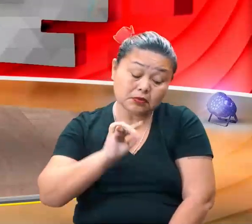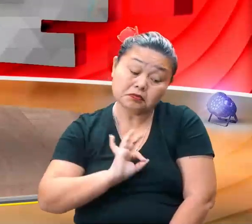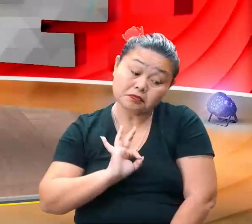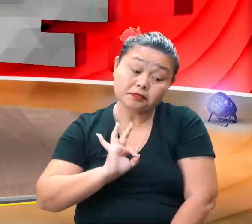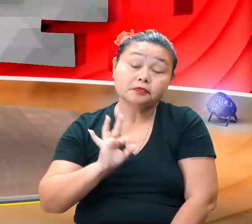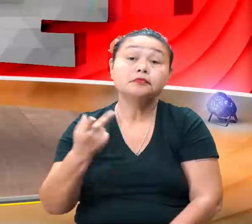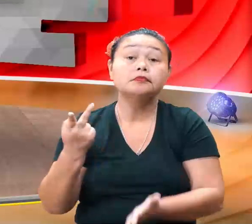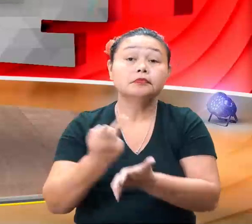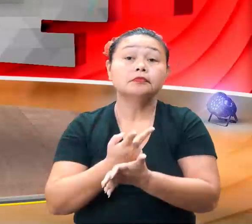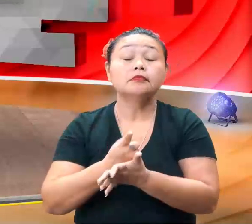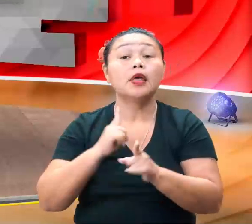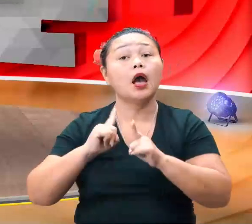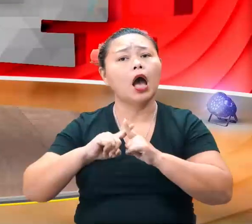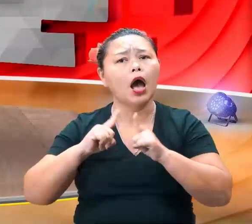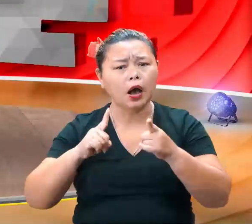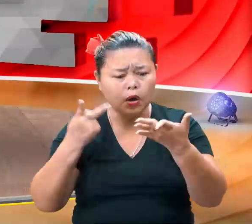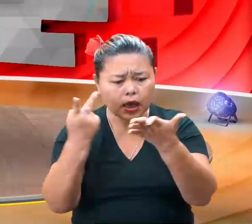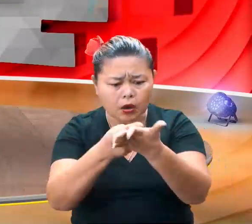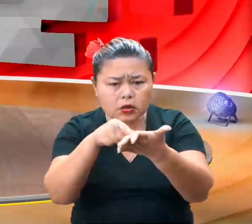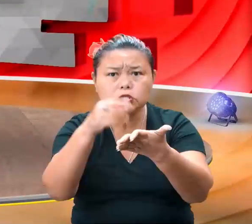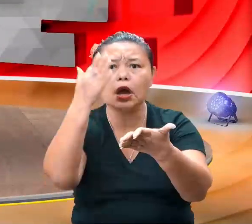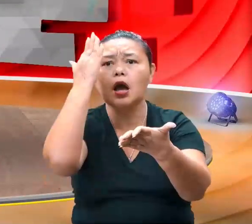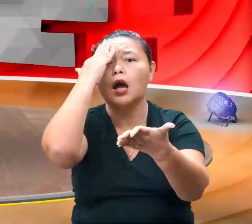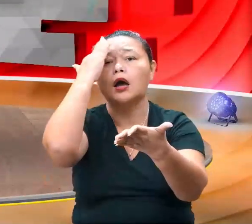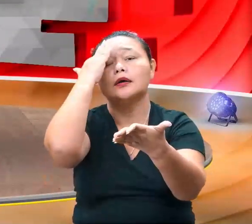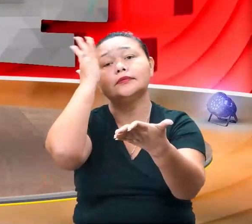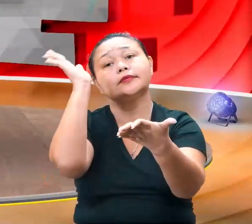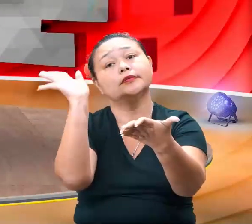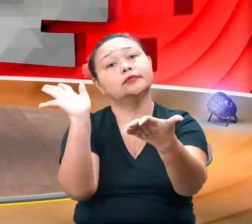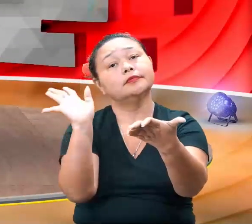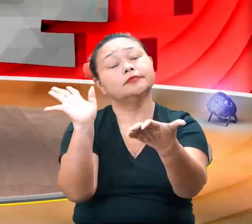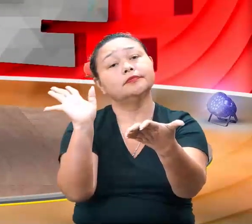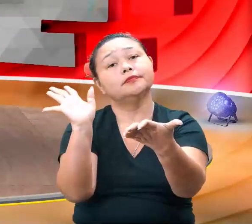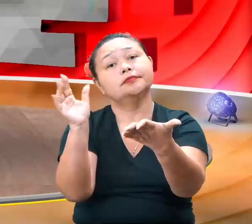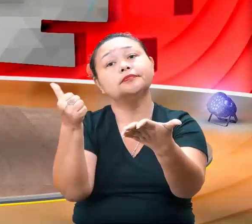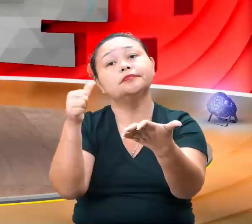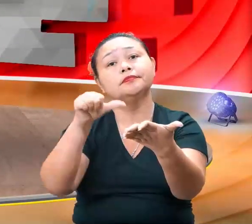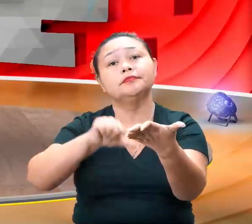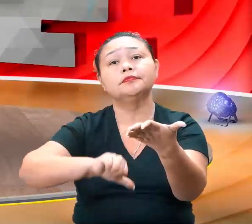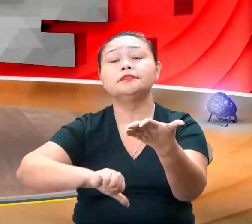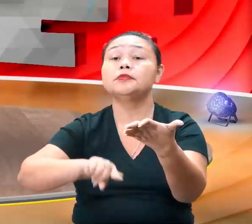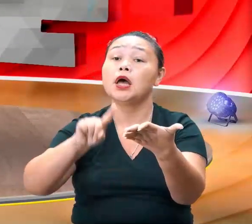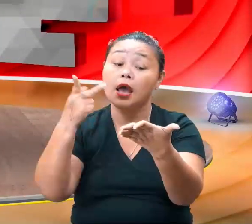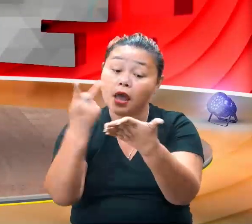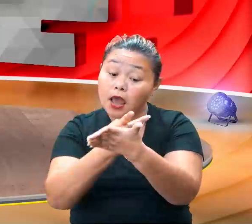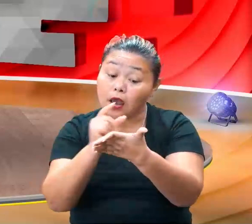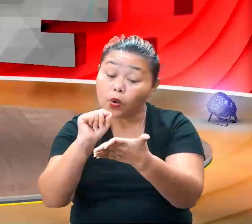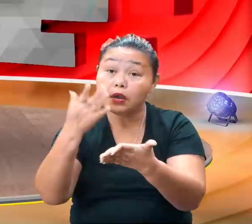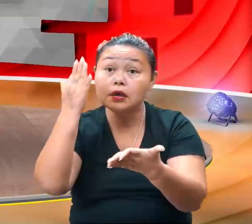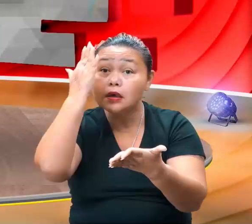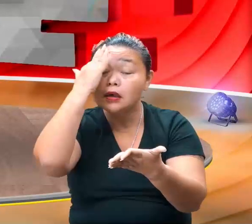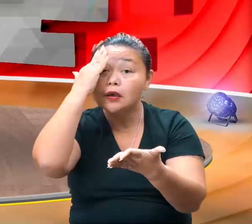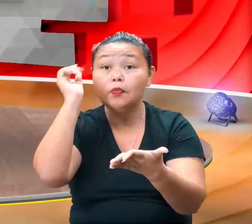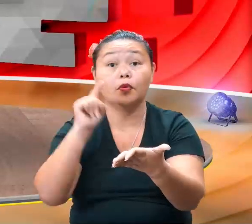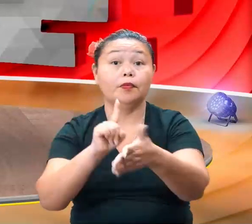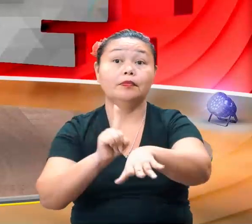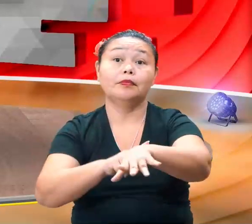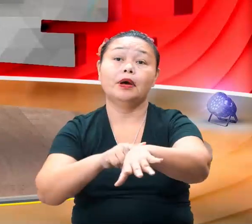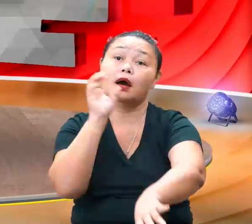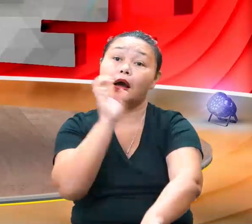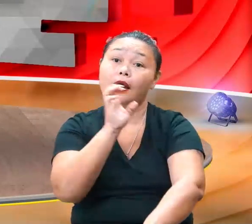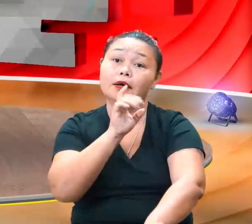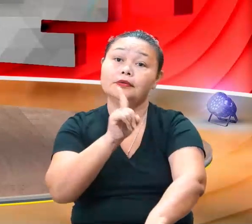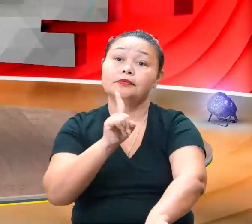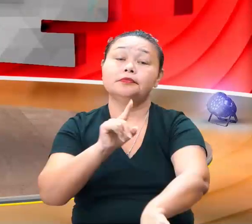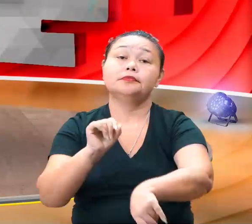errei. Agora, errar o que sabe, aí e o pior, é doído. Errar o que sabe por pressa ou por vontade...